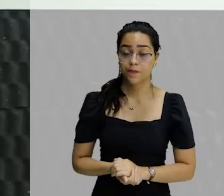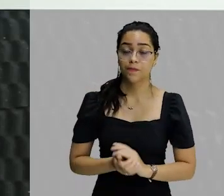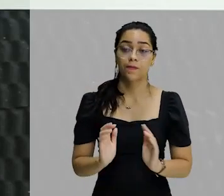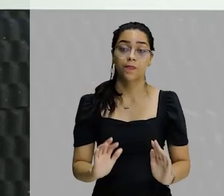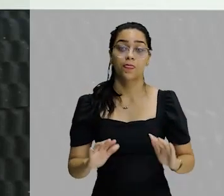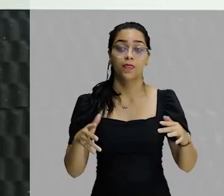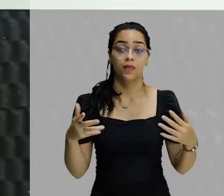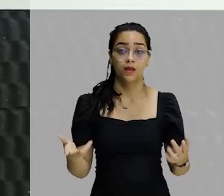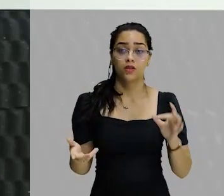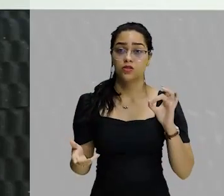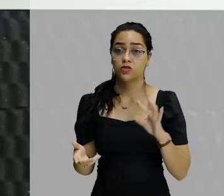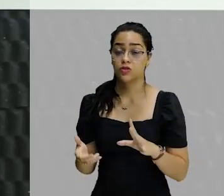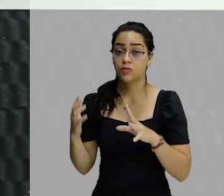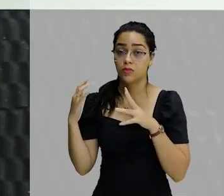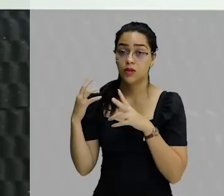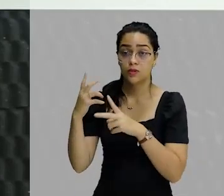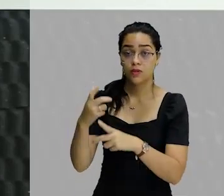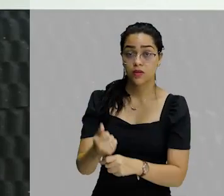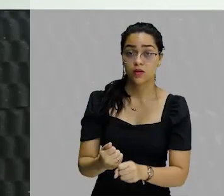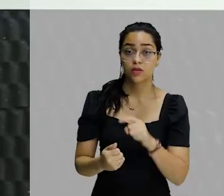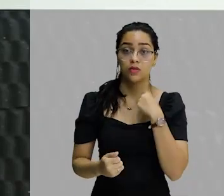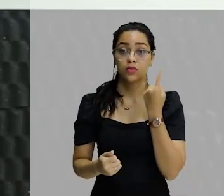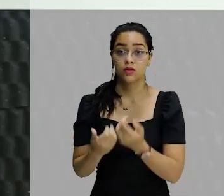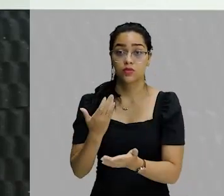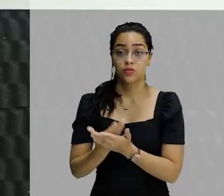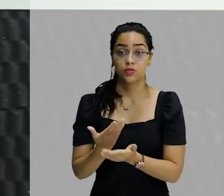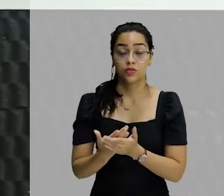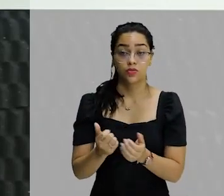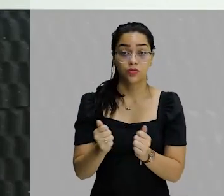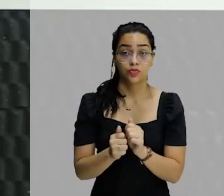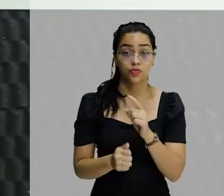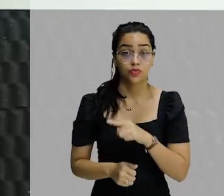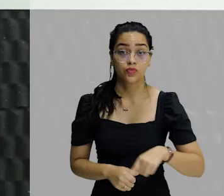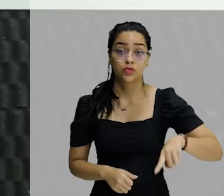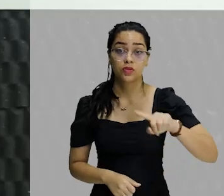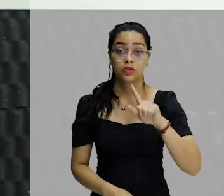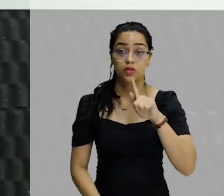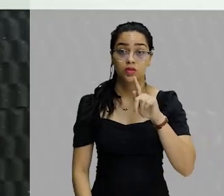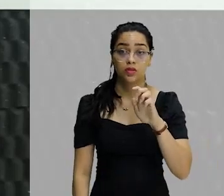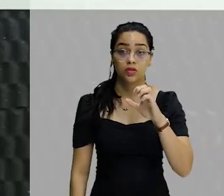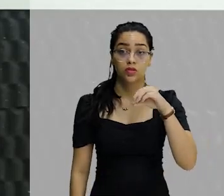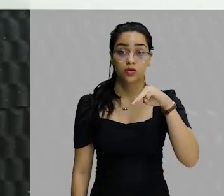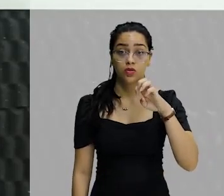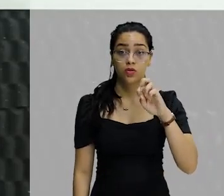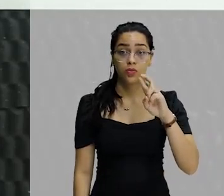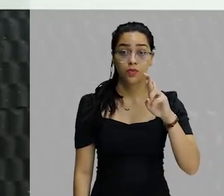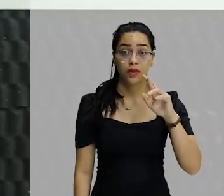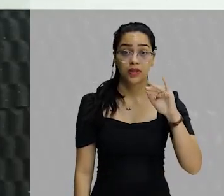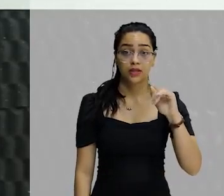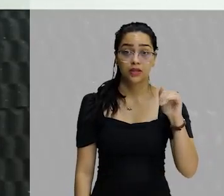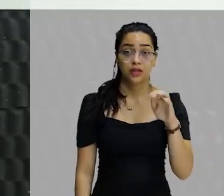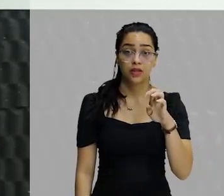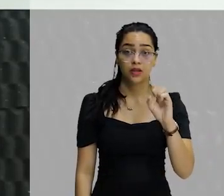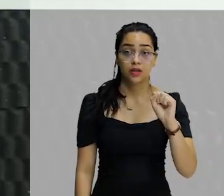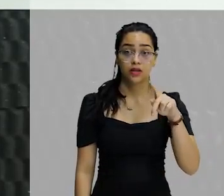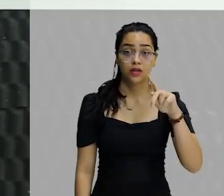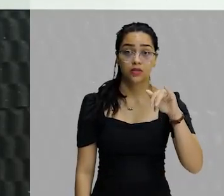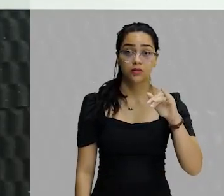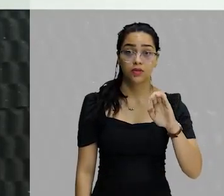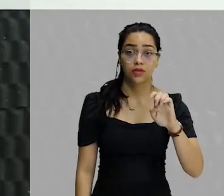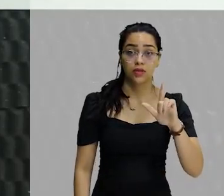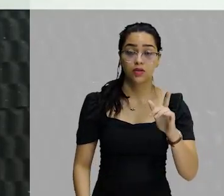Galera, só para recapitular o que a gente vem estudando aqui com vocês, é a geometria espacial, né? Estamos estudando